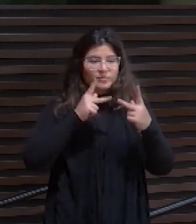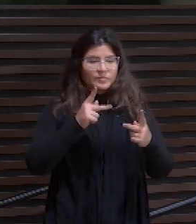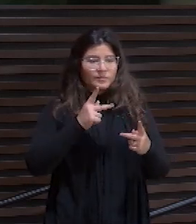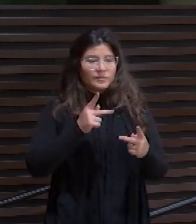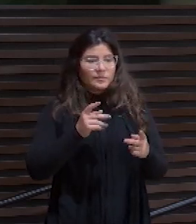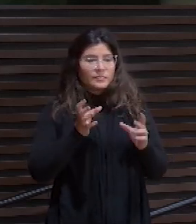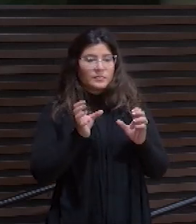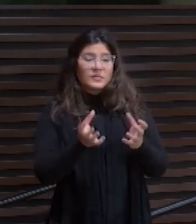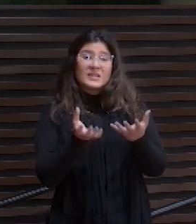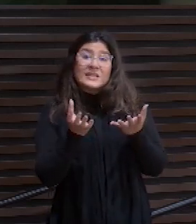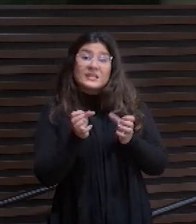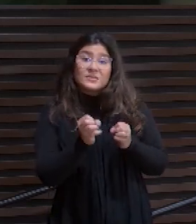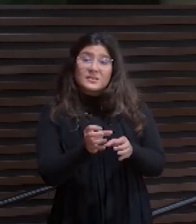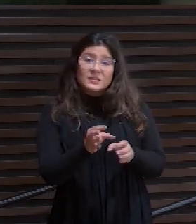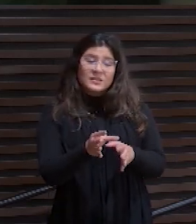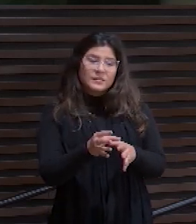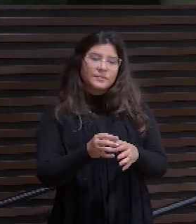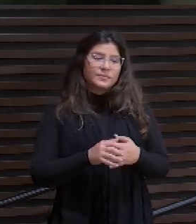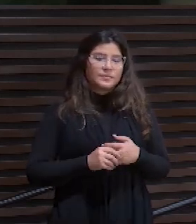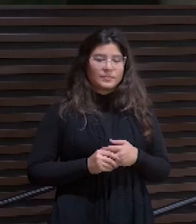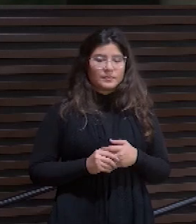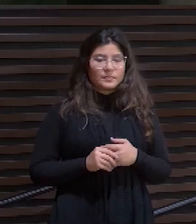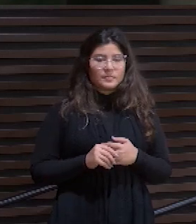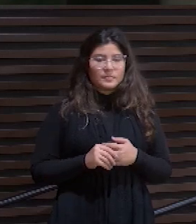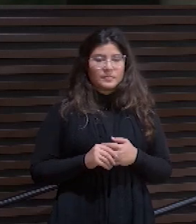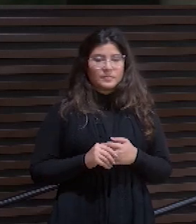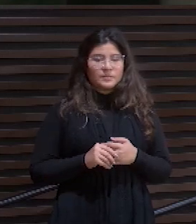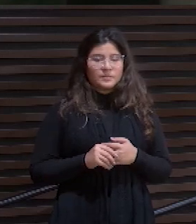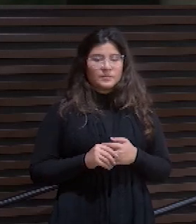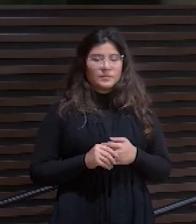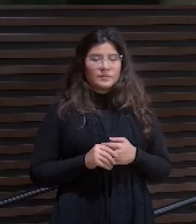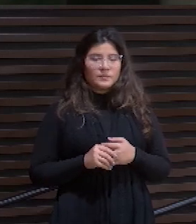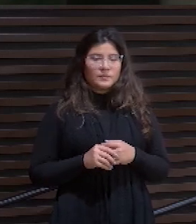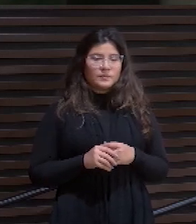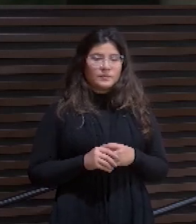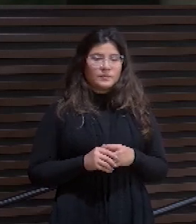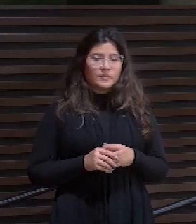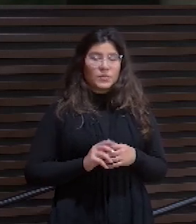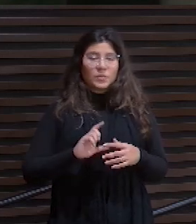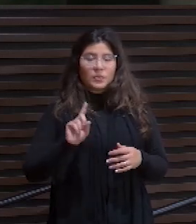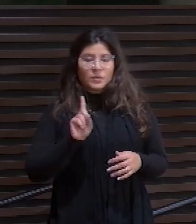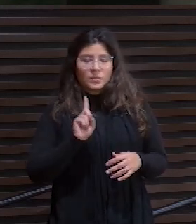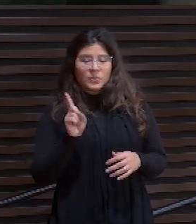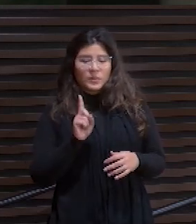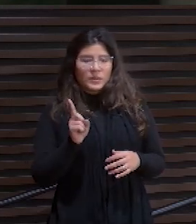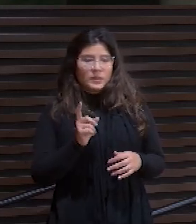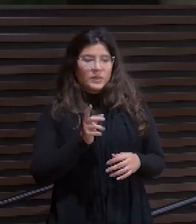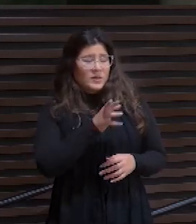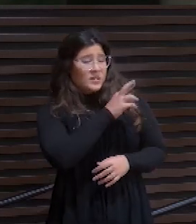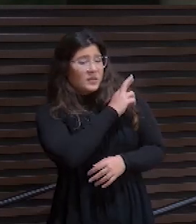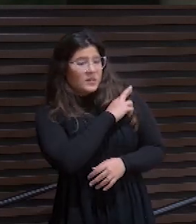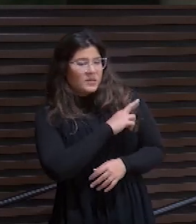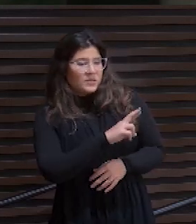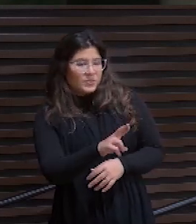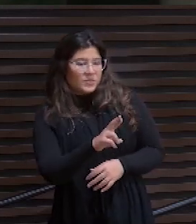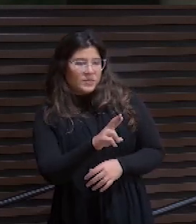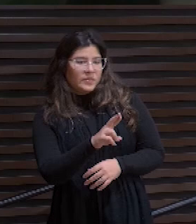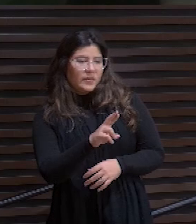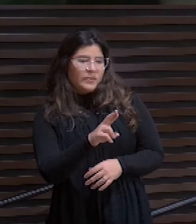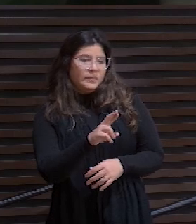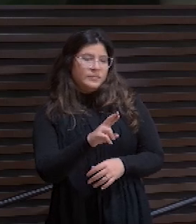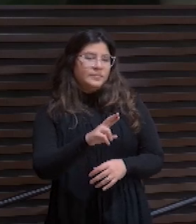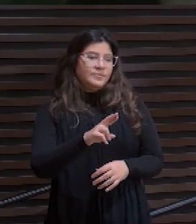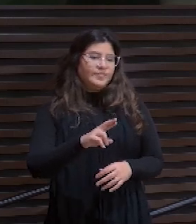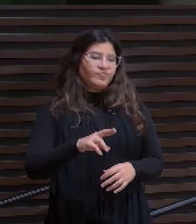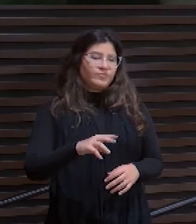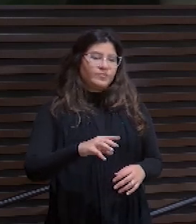aqui? Jesus está reforçando o seu ensino. Não adiantava aqueles religiosos tentarem armazenar os